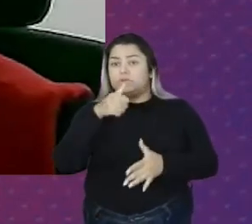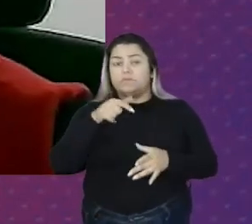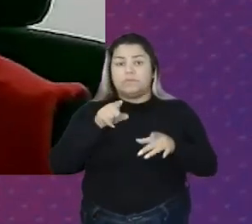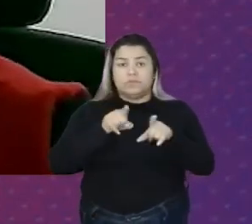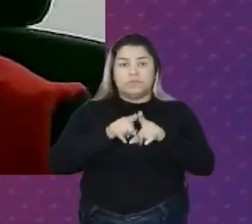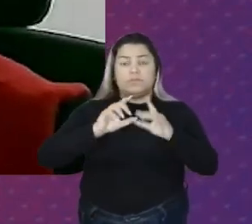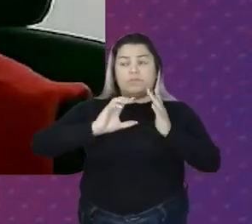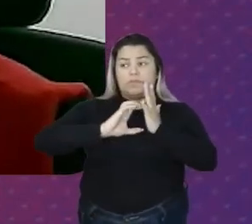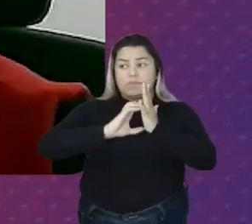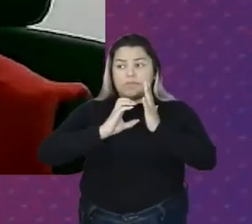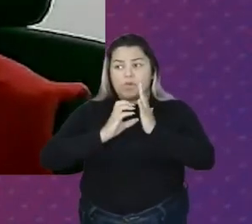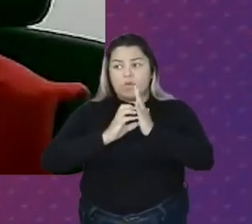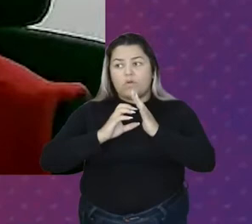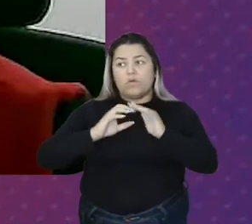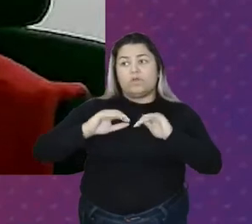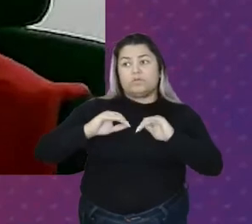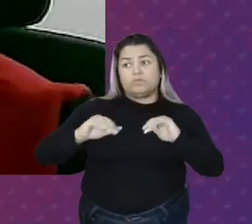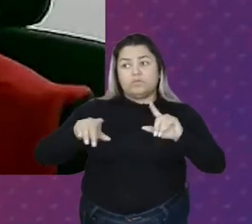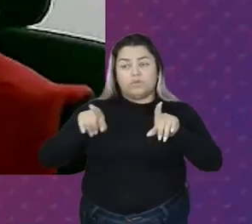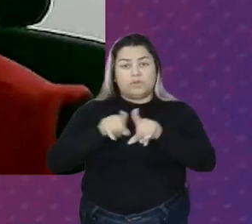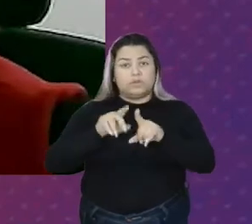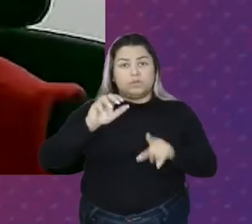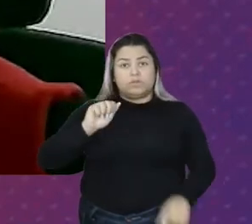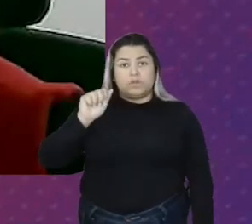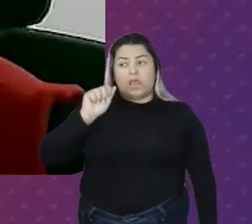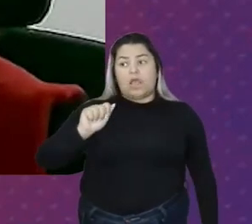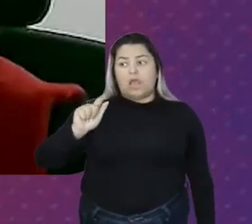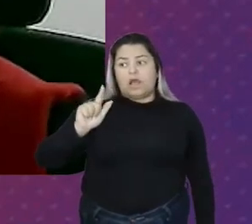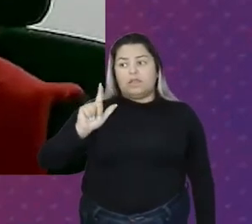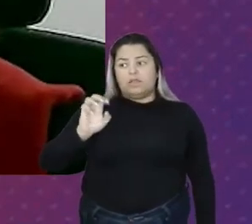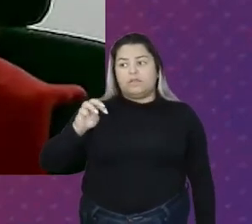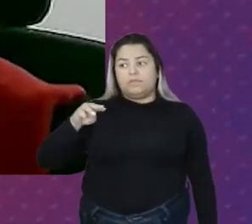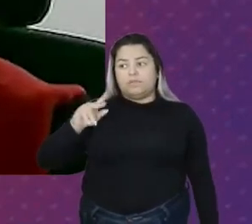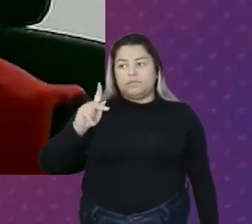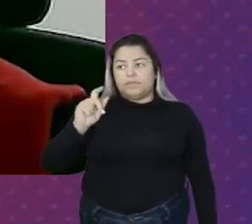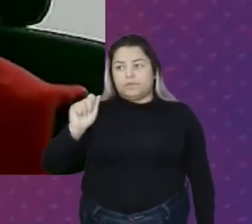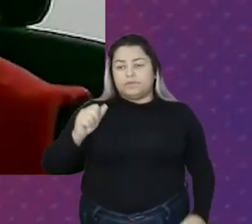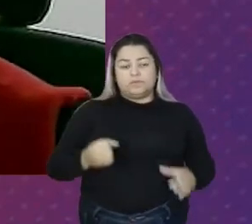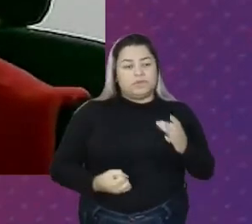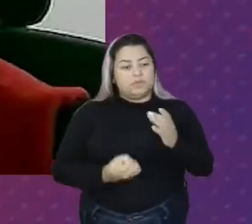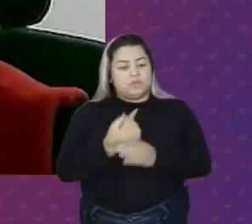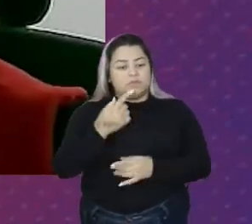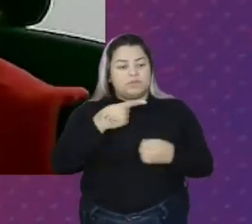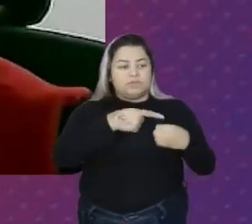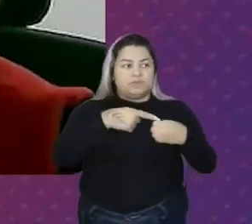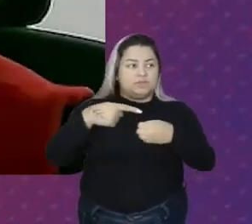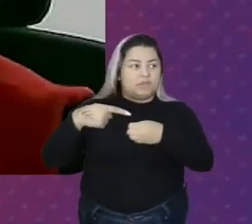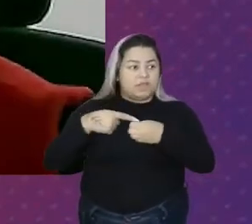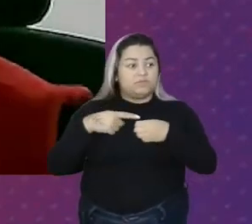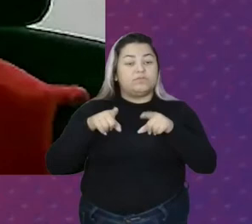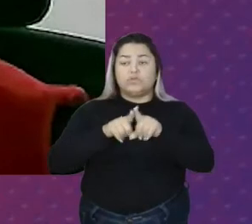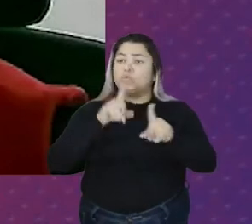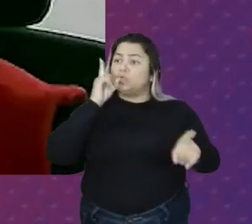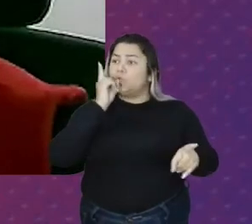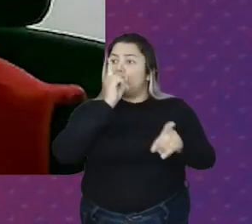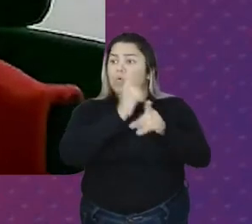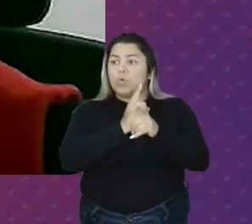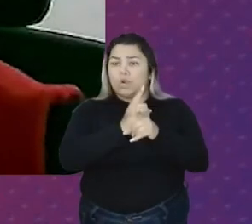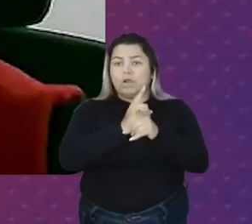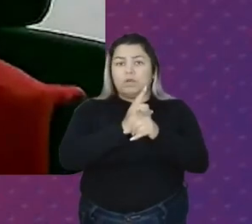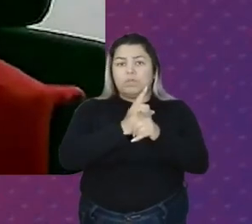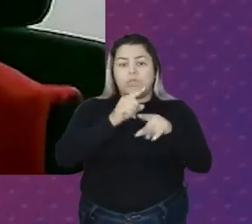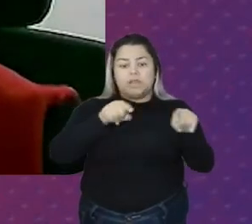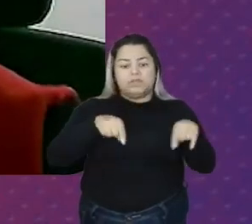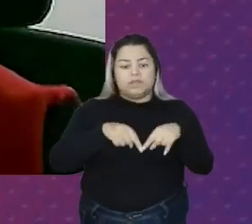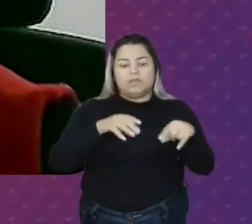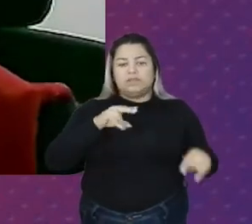partido nazista fora da Alemanha foi criado, e aqui na minha cidade foi descoberta uma célula nazista e